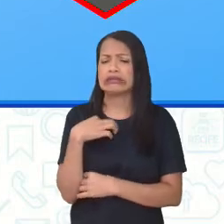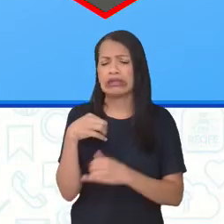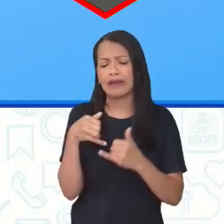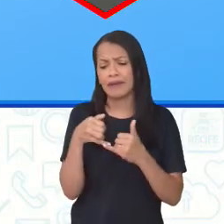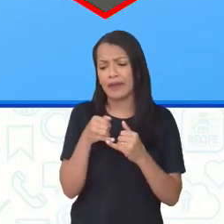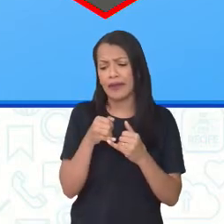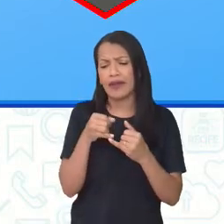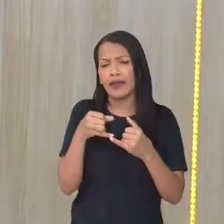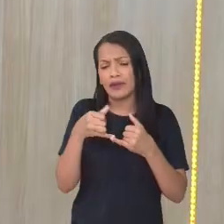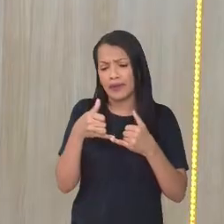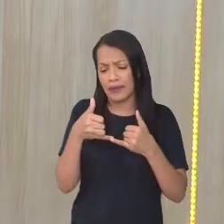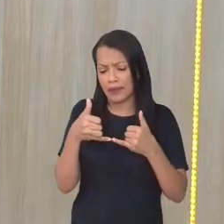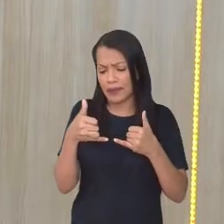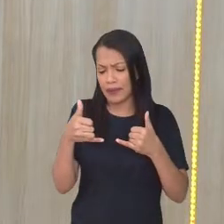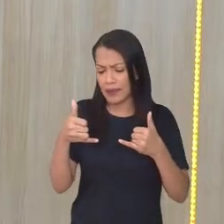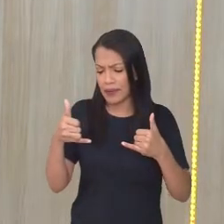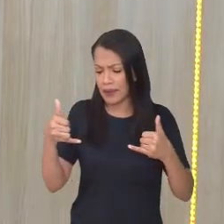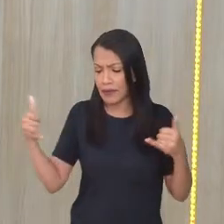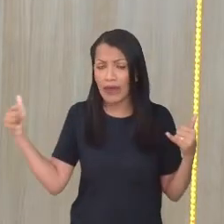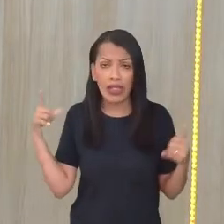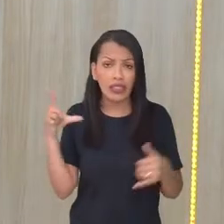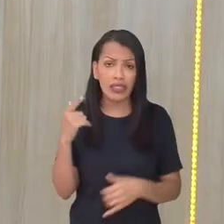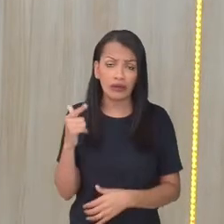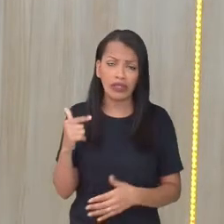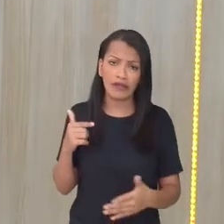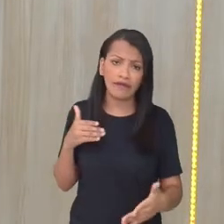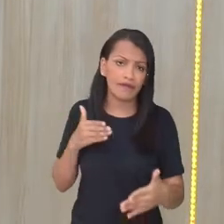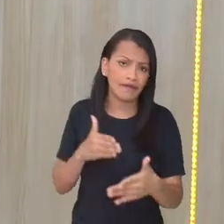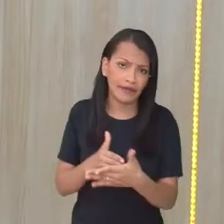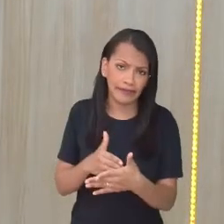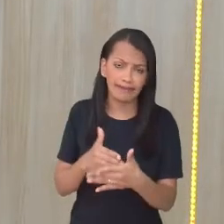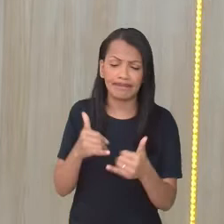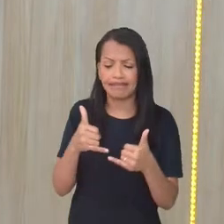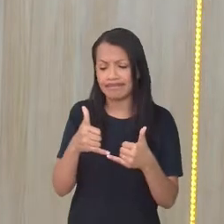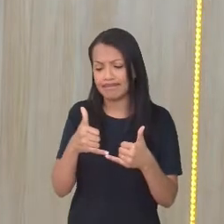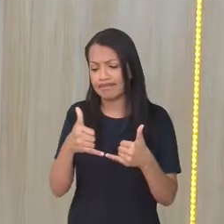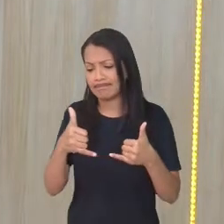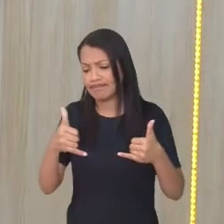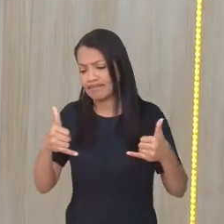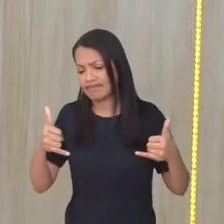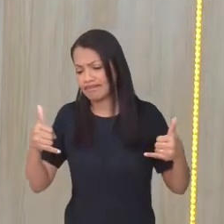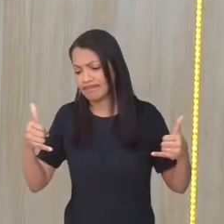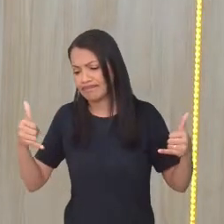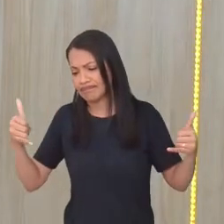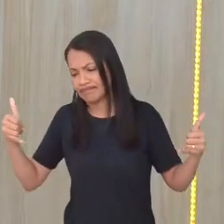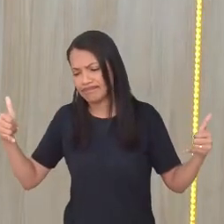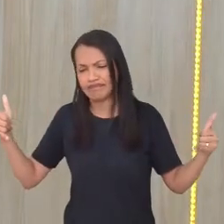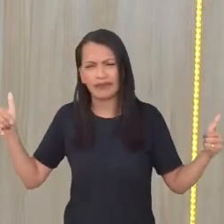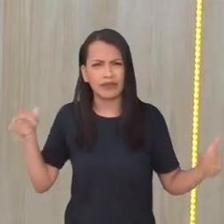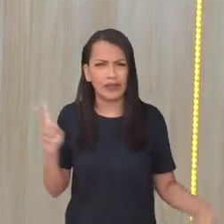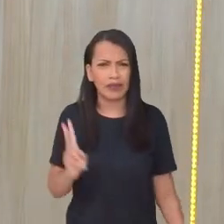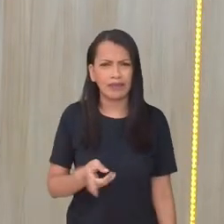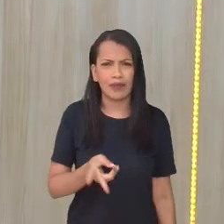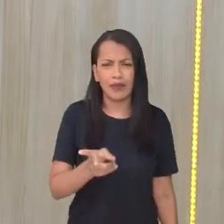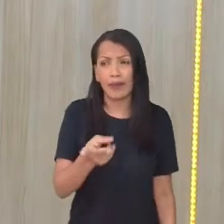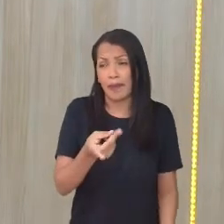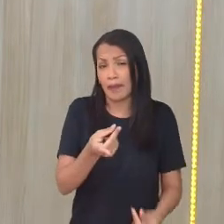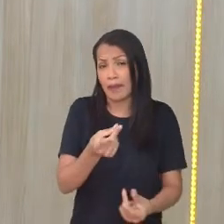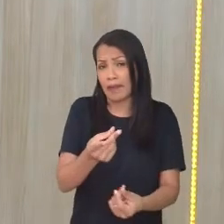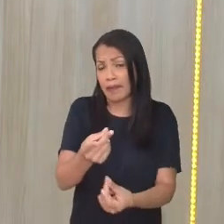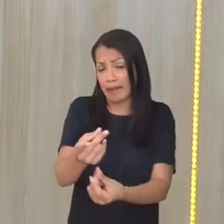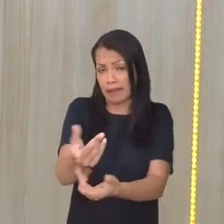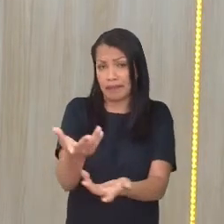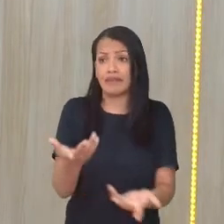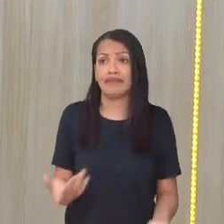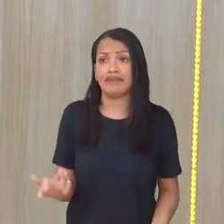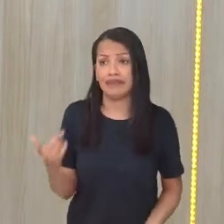fim. Quando você limita a reta de um lado, o outro vai para o infinito, e isso eu chamo